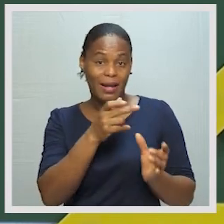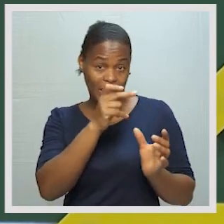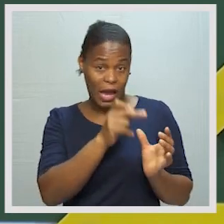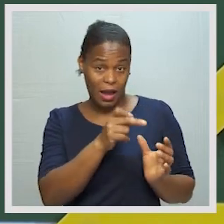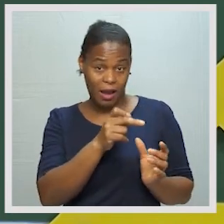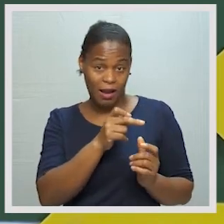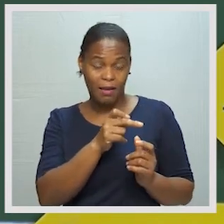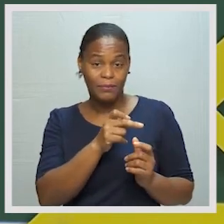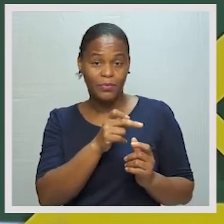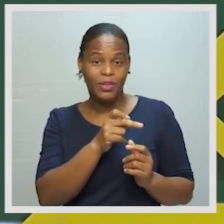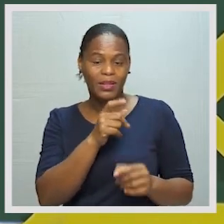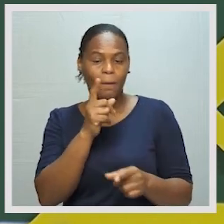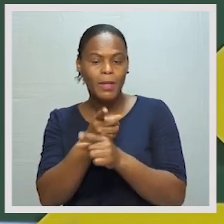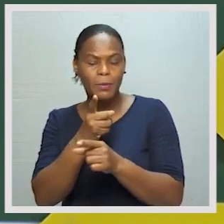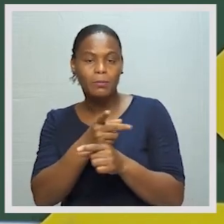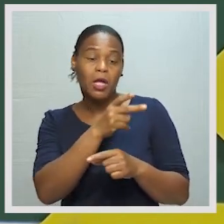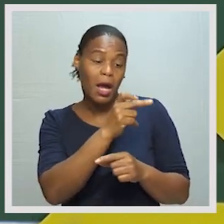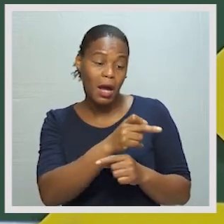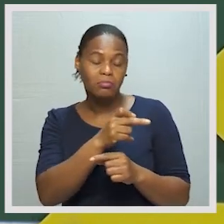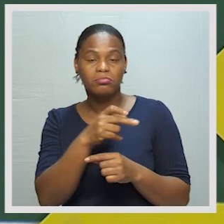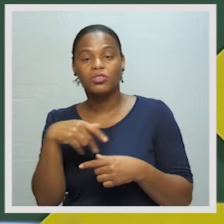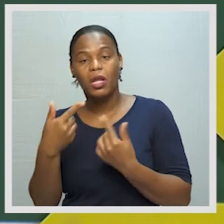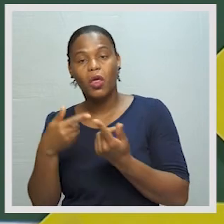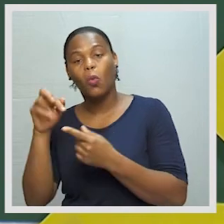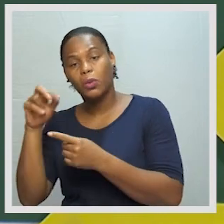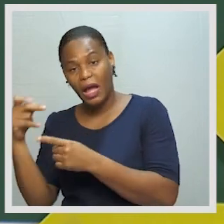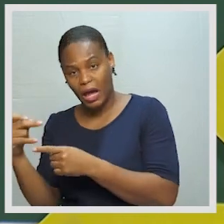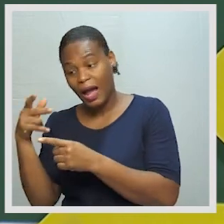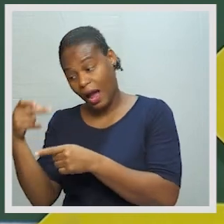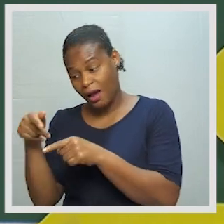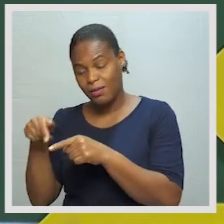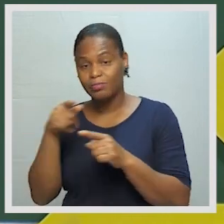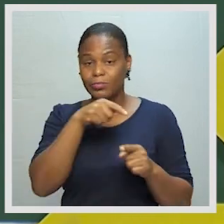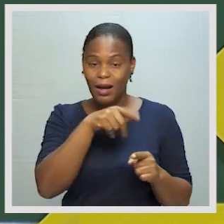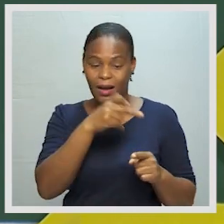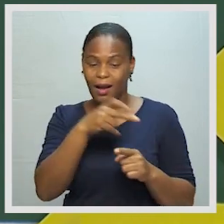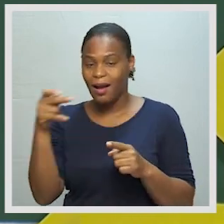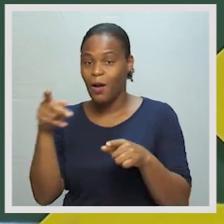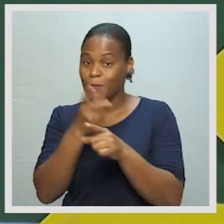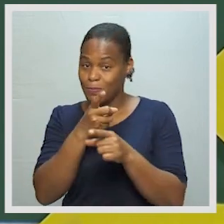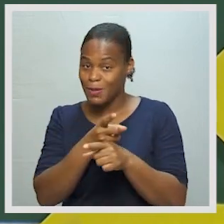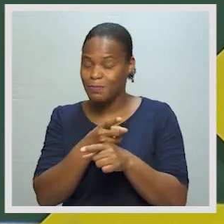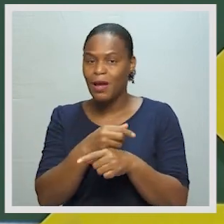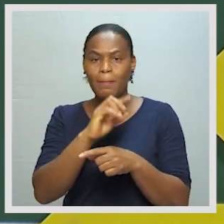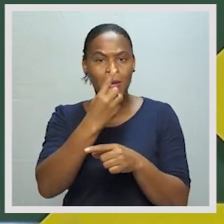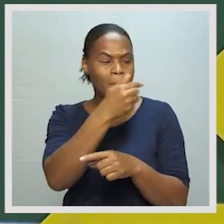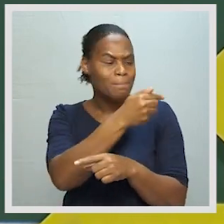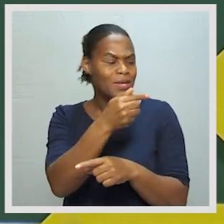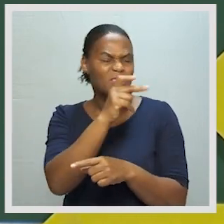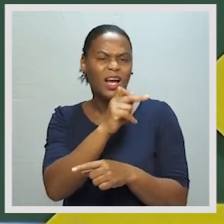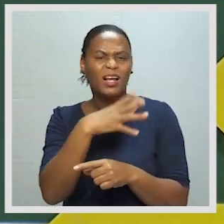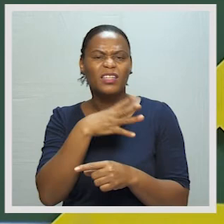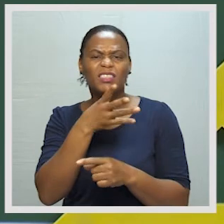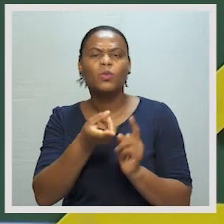a, que é o fator comum, aqui no primeiro nós temos menos a. O que é